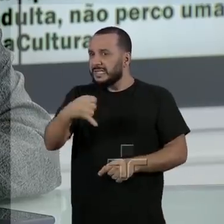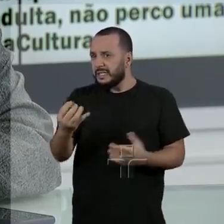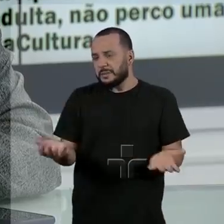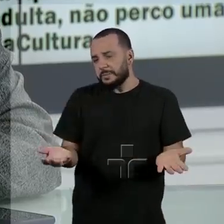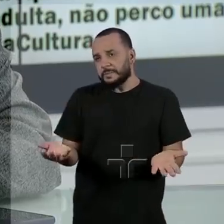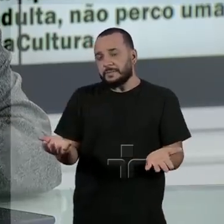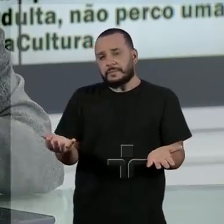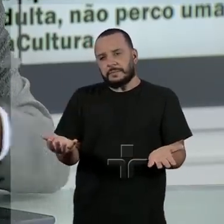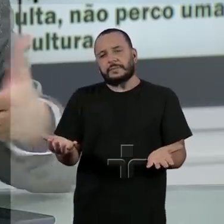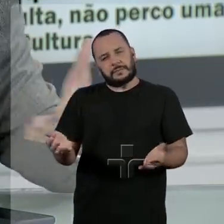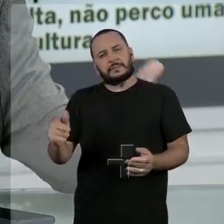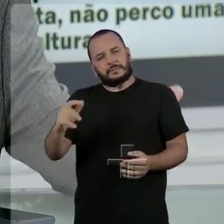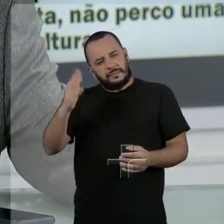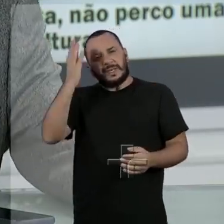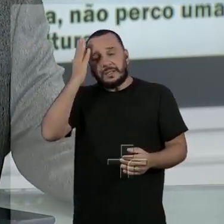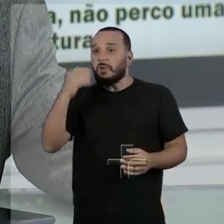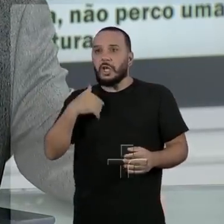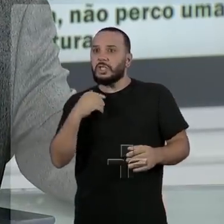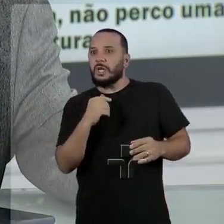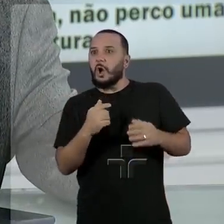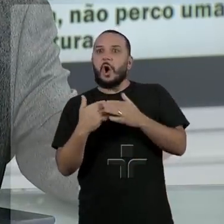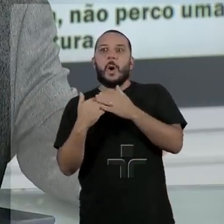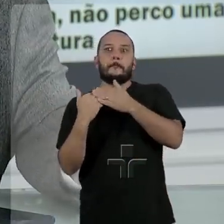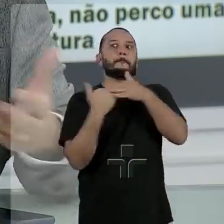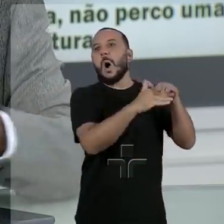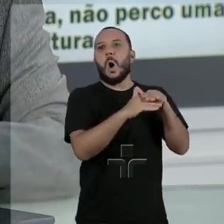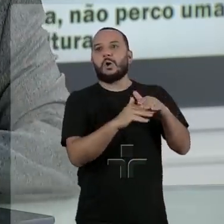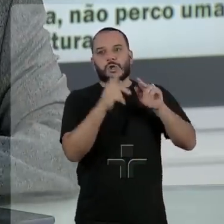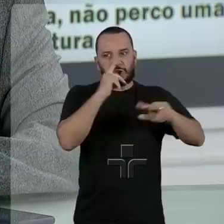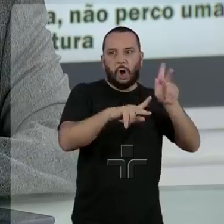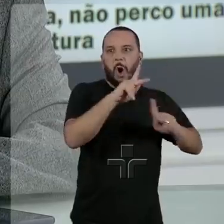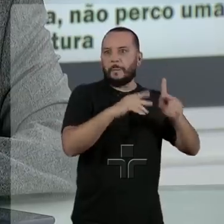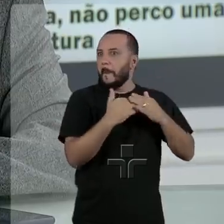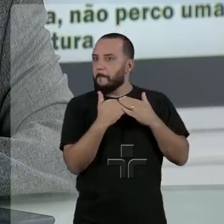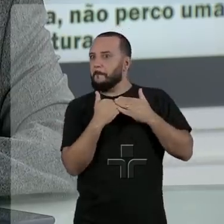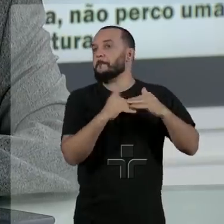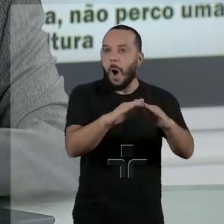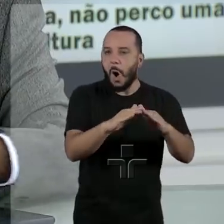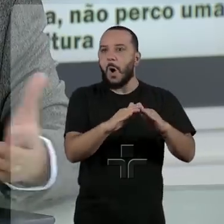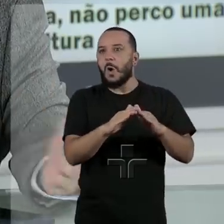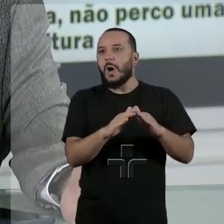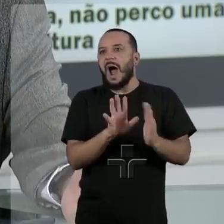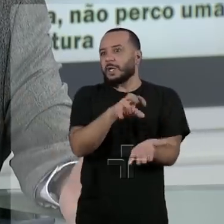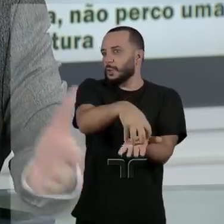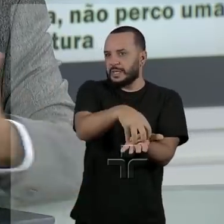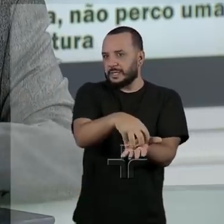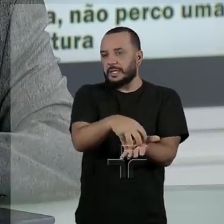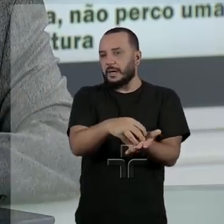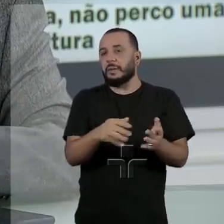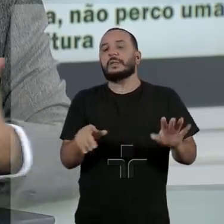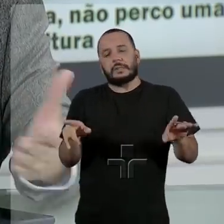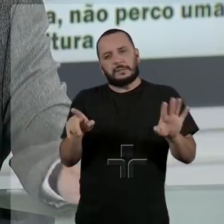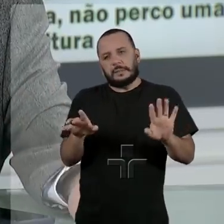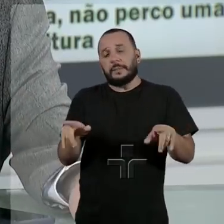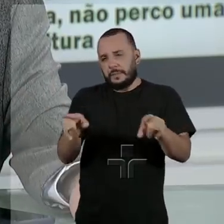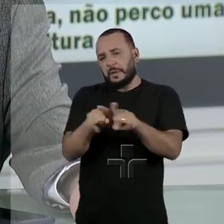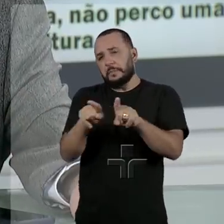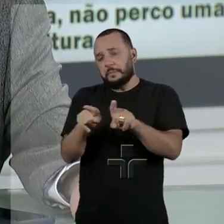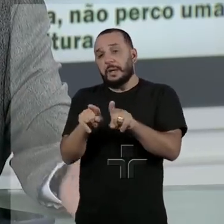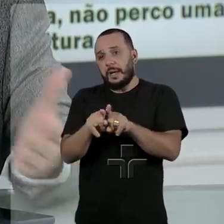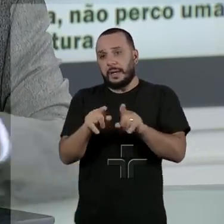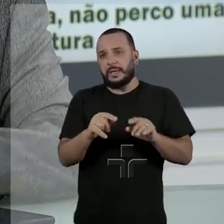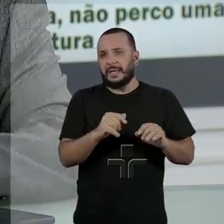intenções nem por parte do shopping, nem por parte da organizadora, não é contra a ideia de empresas privadas participarem de solução de